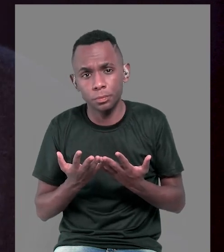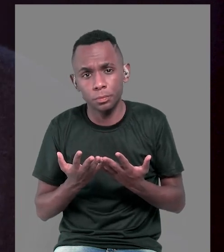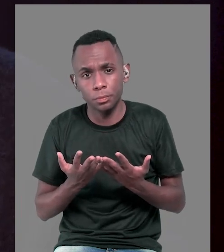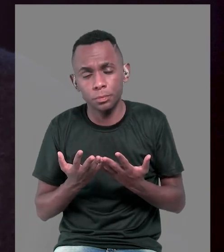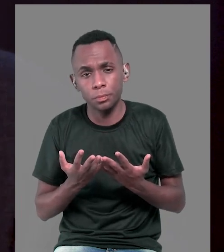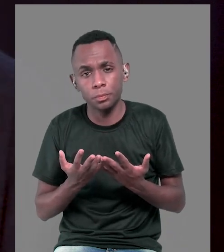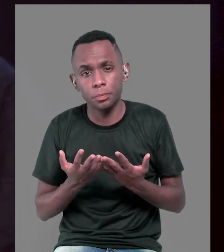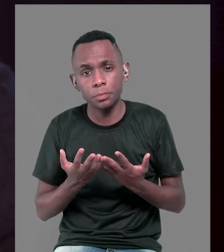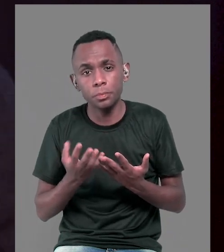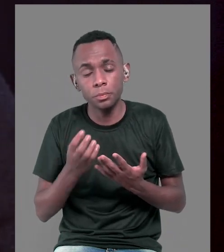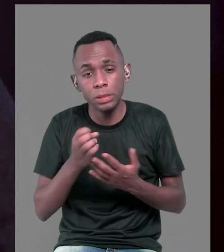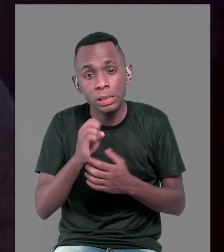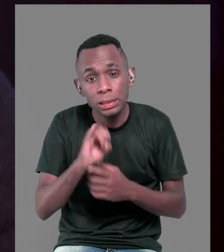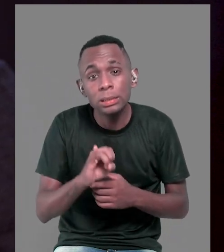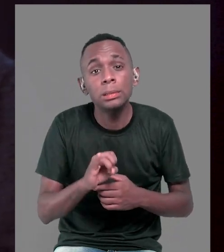se